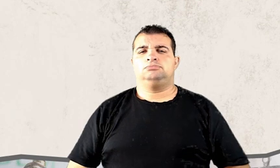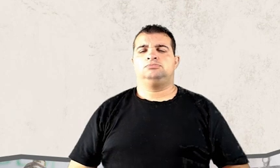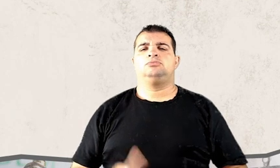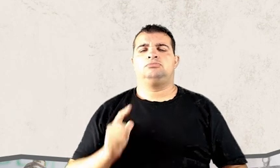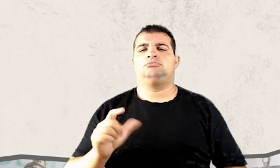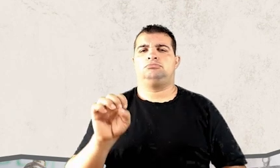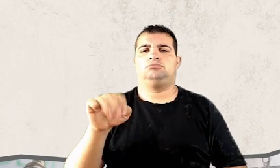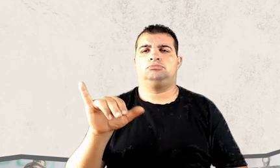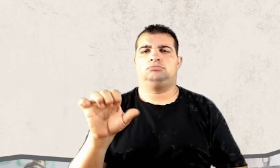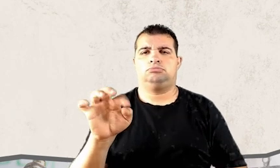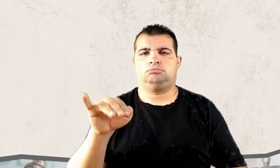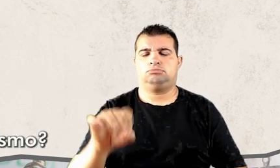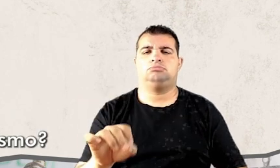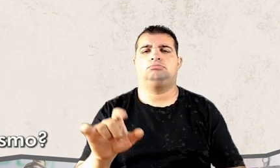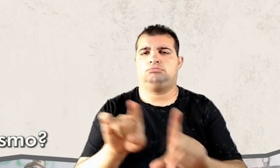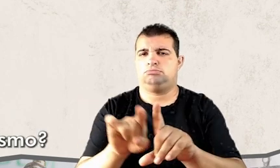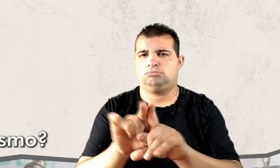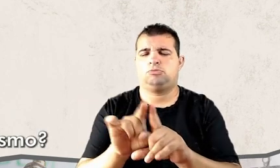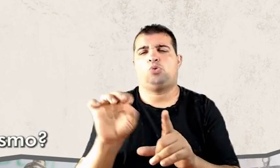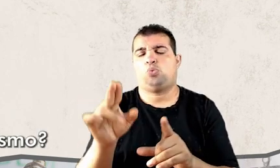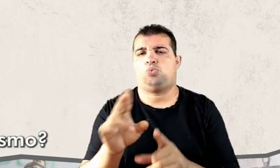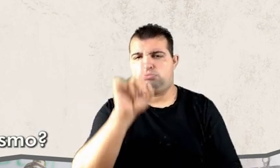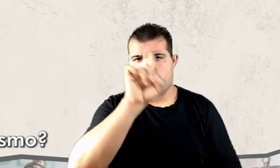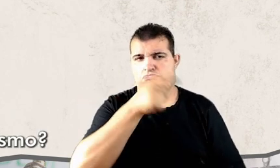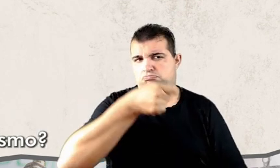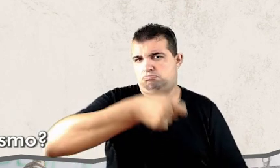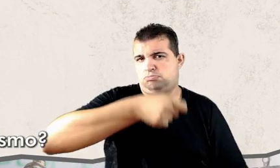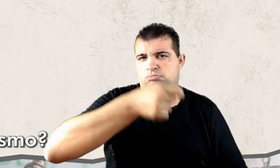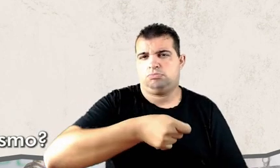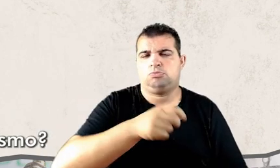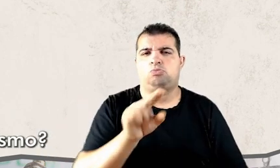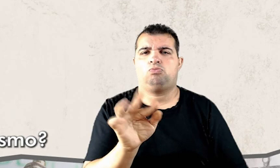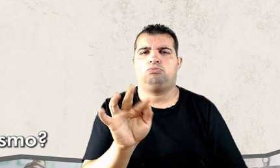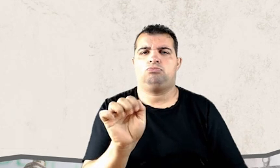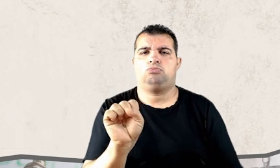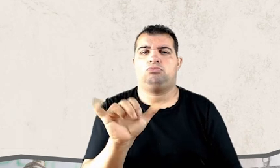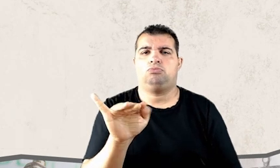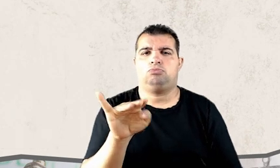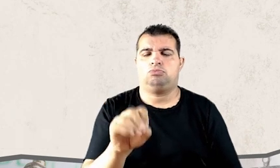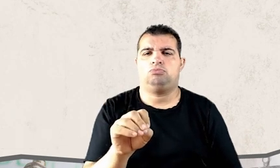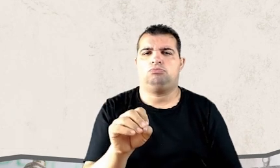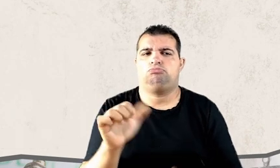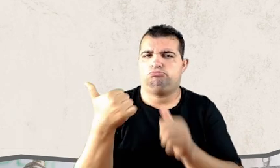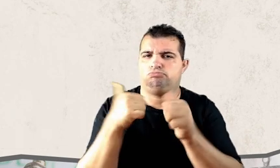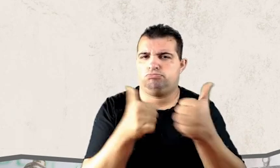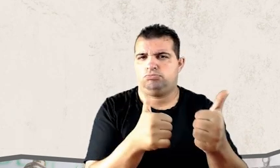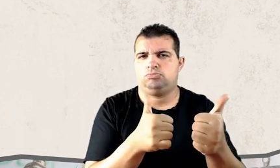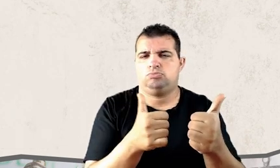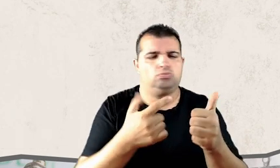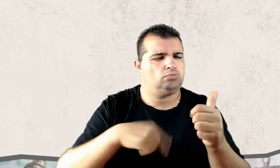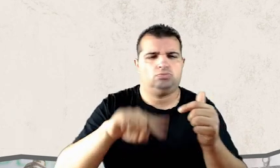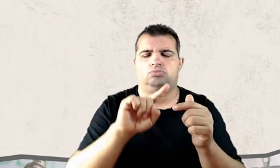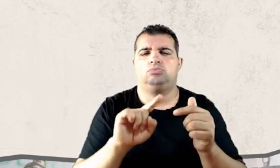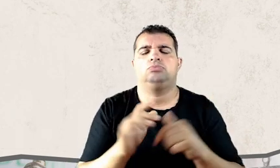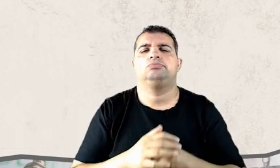O comunismo ateu ou a ditadura da direita, o fascismo perseguidor